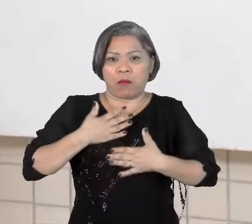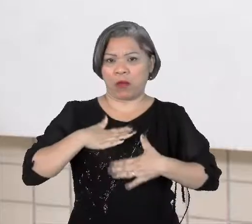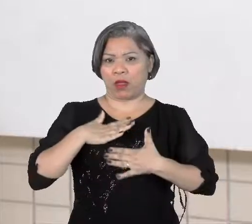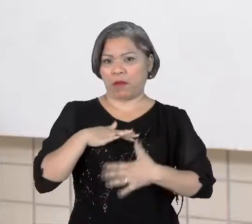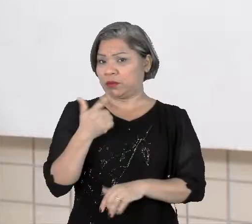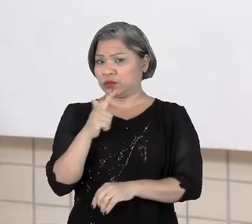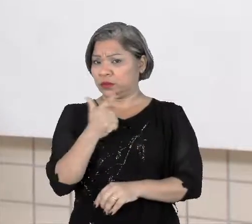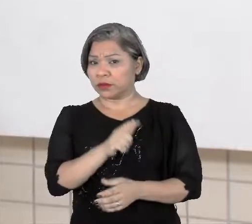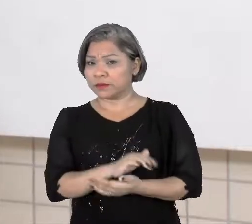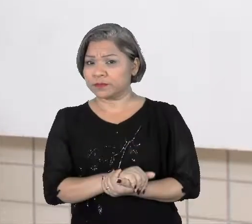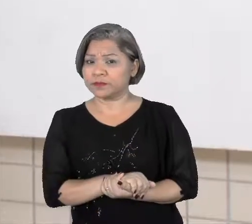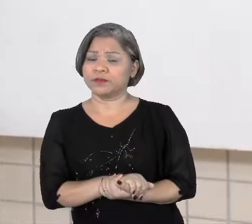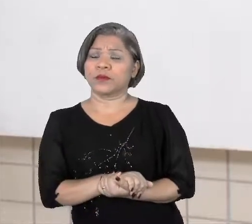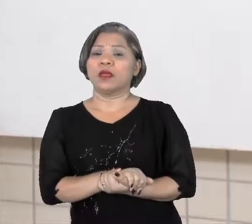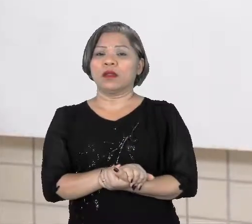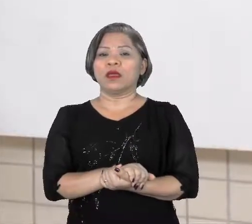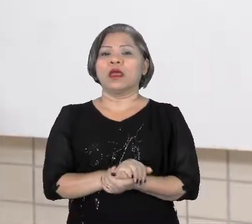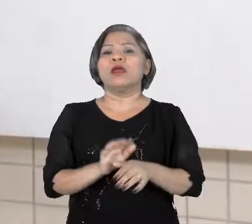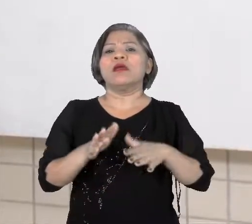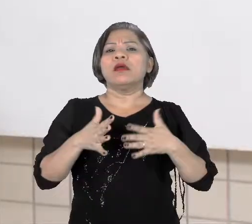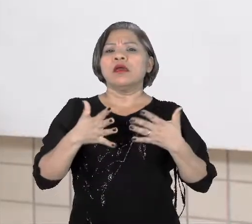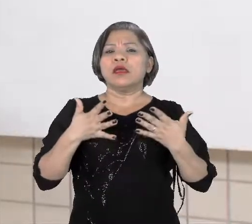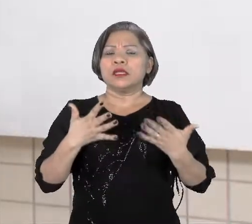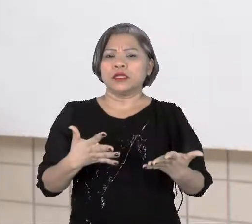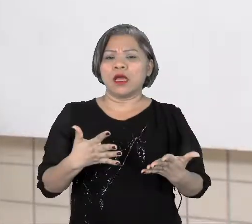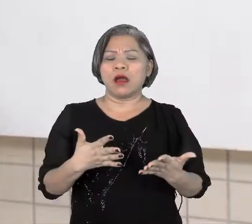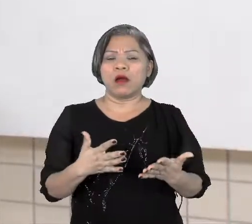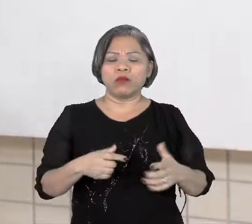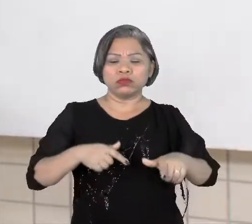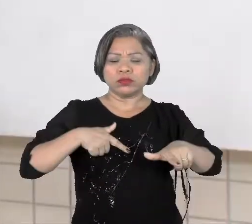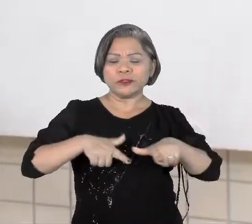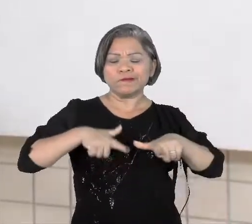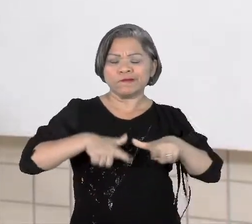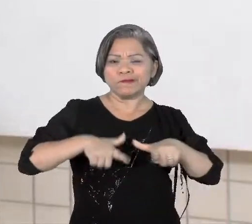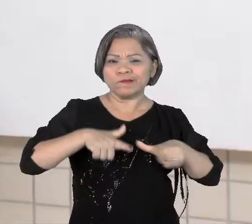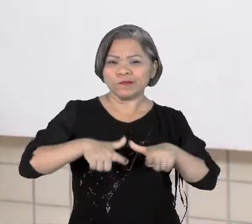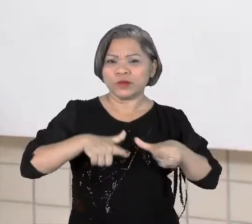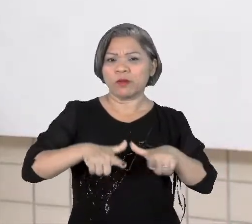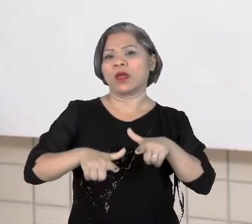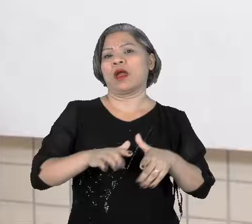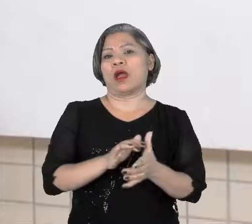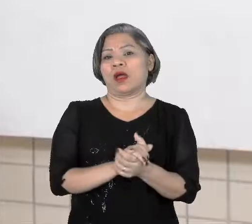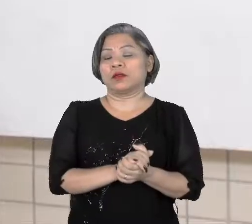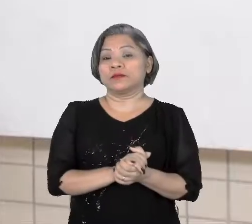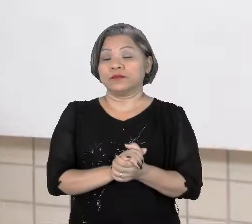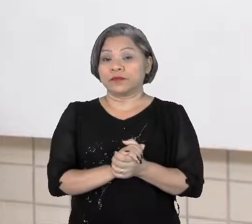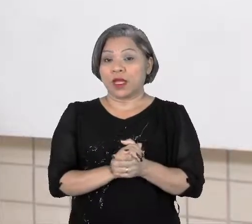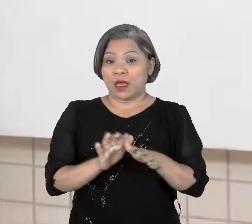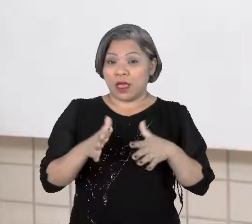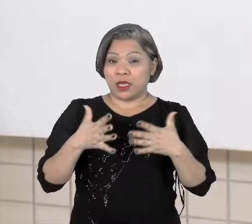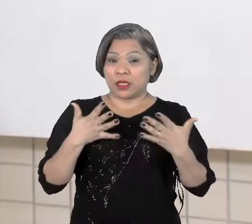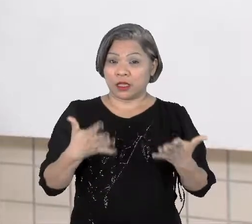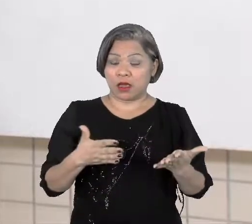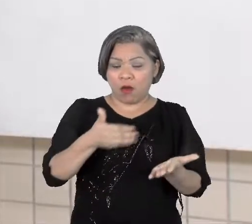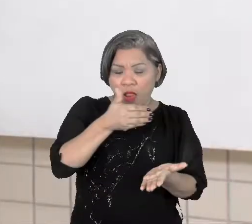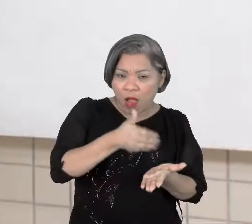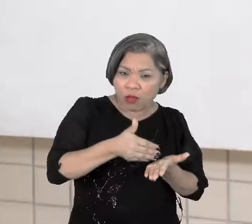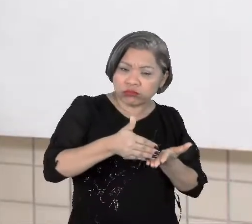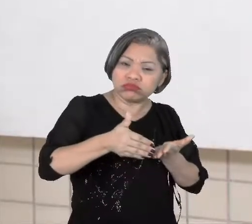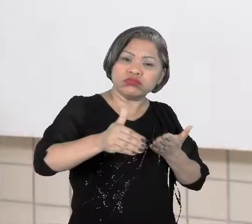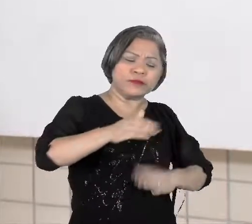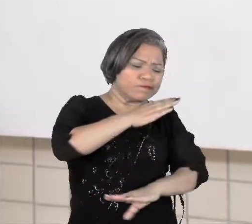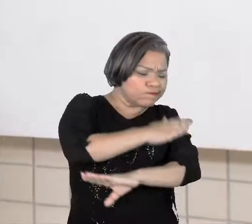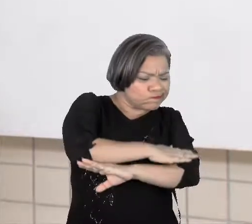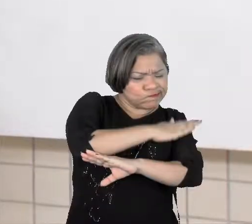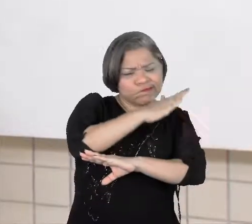possa retomar as energias para desenvolver o seu trabalho no outro dia. Então, as longas jornadas exaustivas de